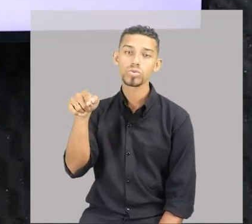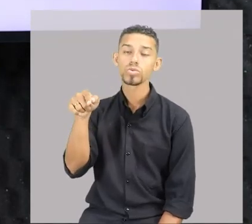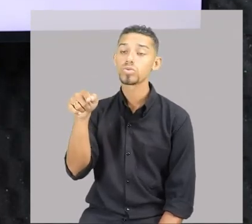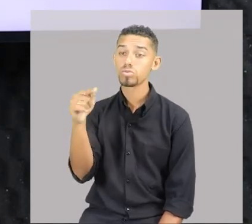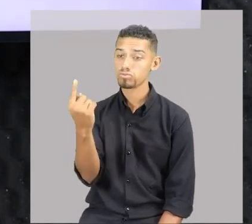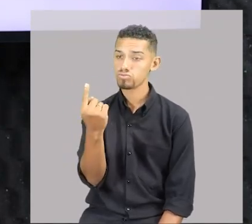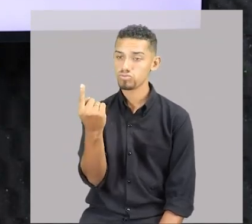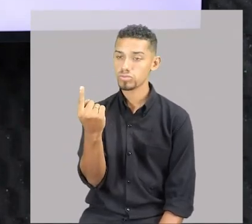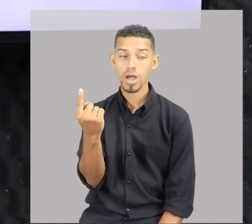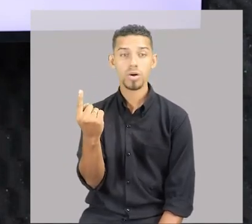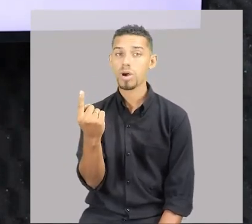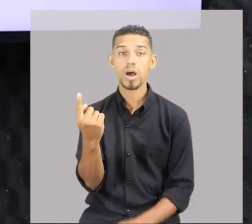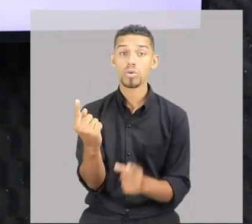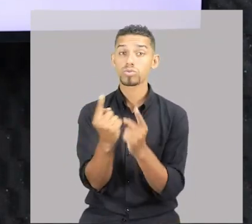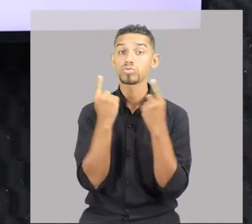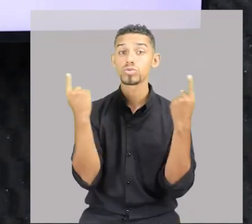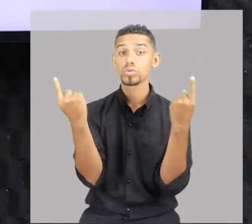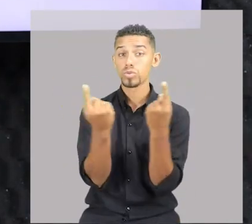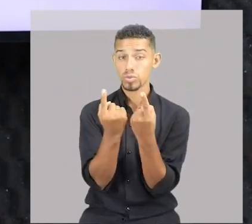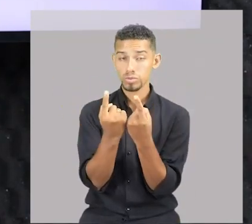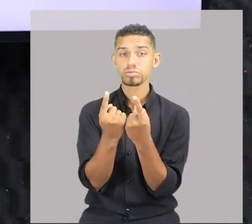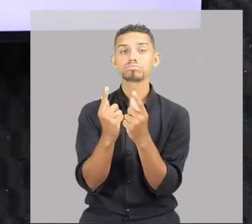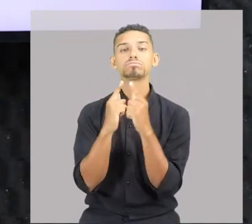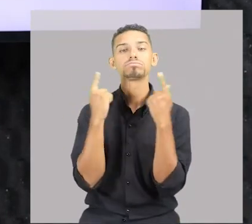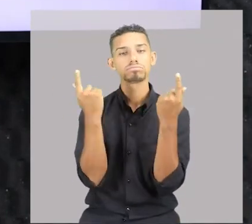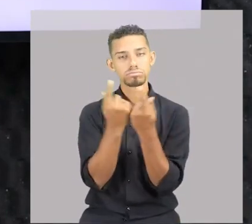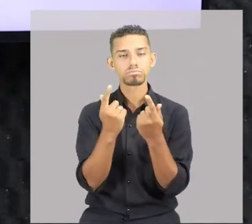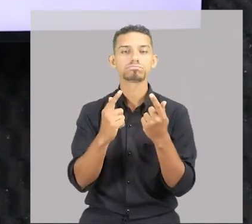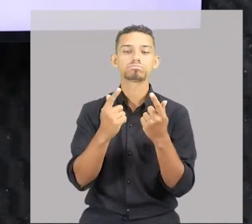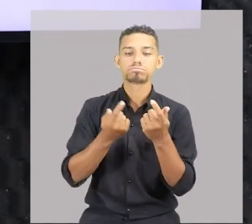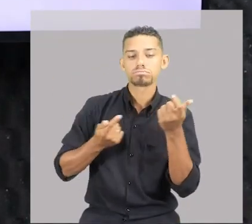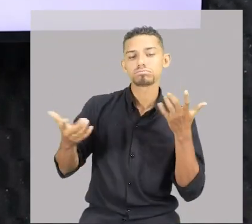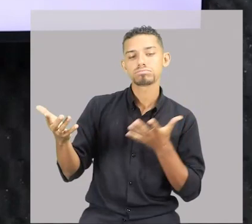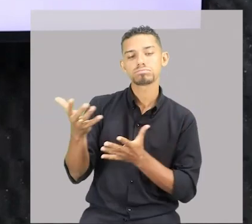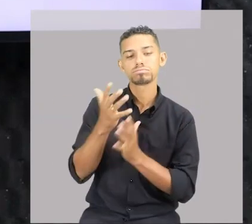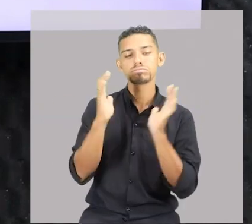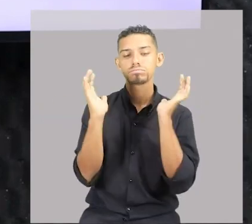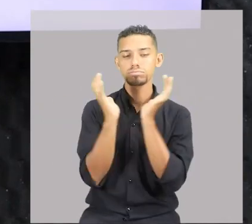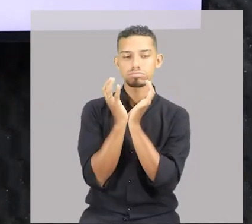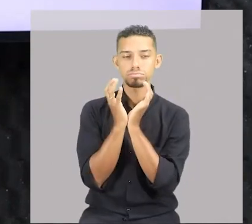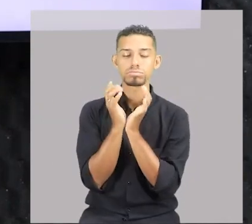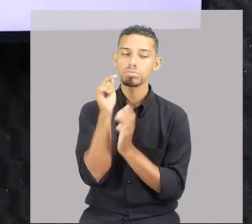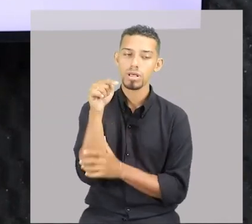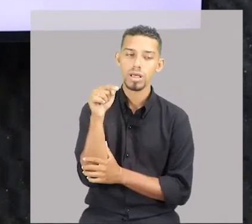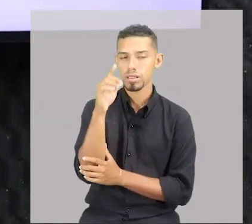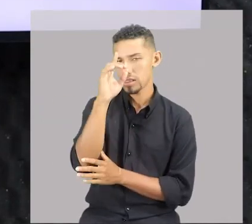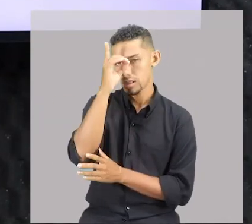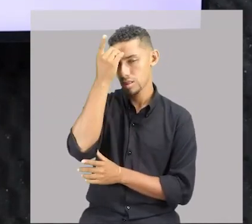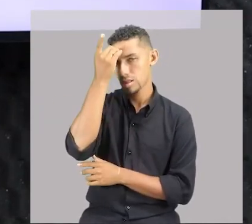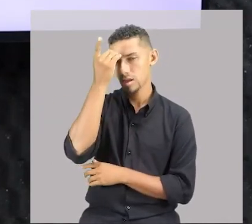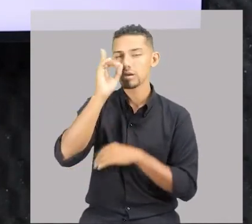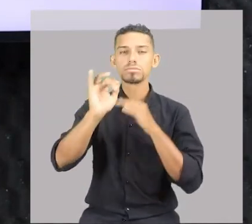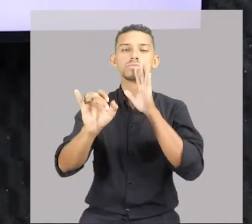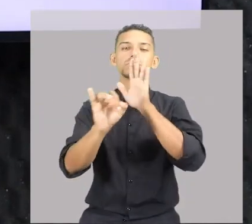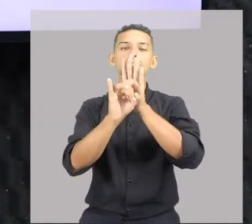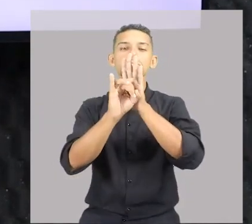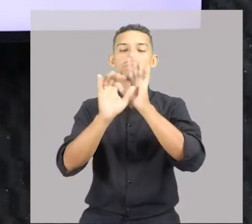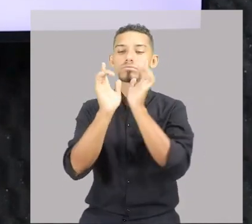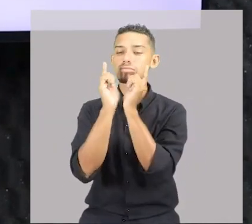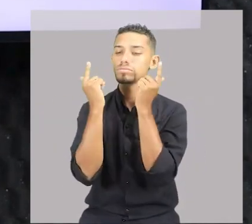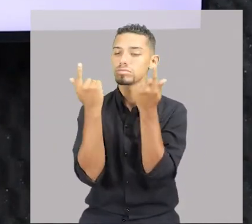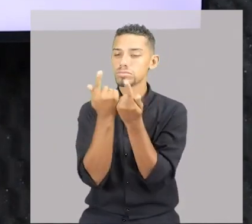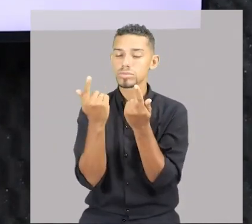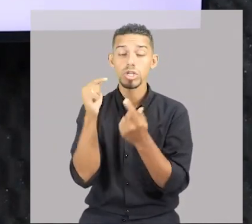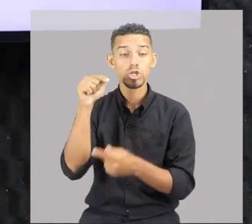grupo, da coletividade. Nessa ideia, a cultura, a palavra cultura, ela se refere à identidade coletiva de um